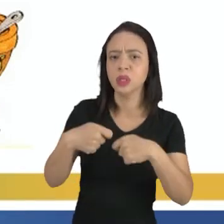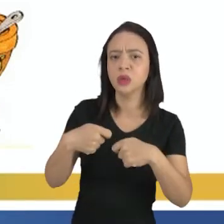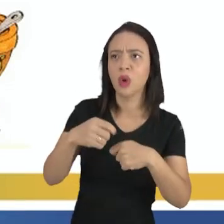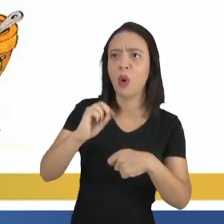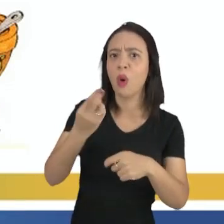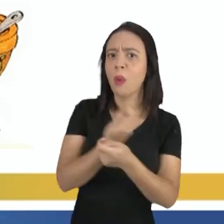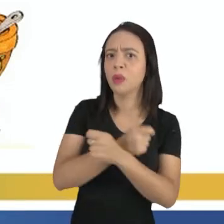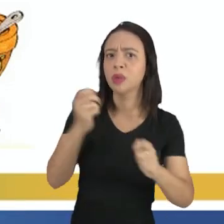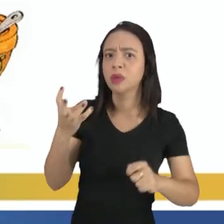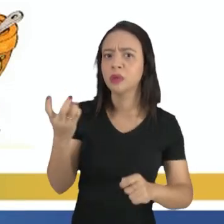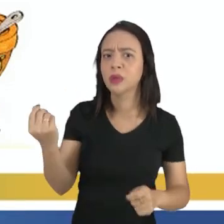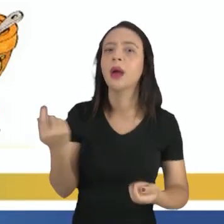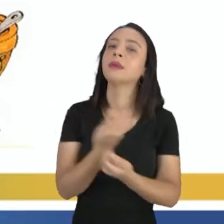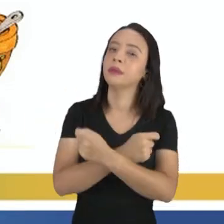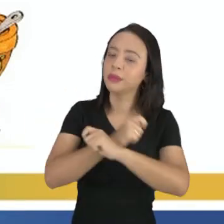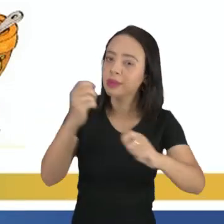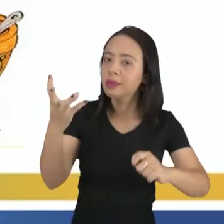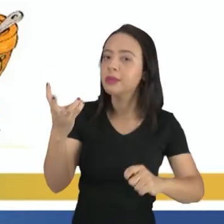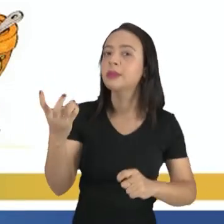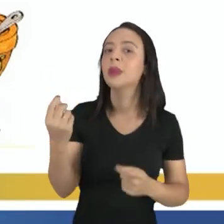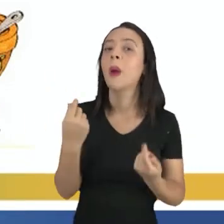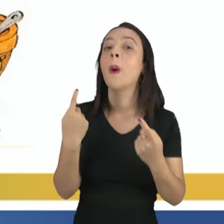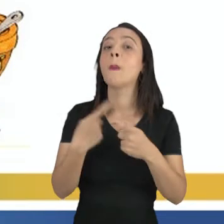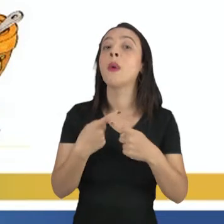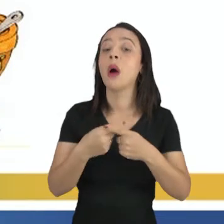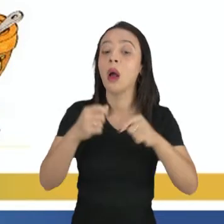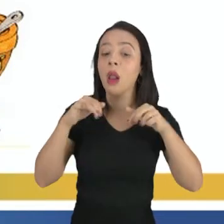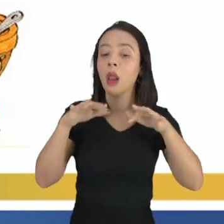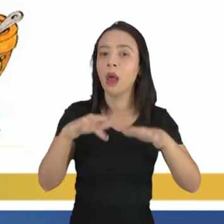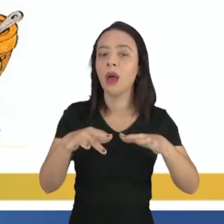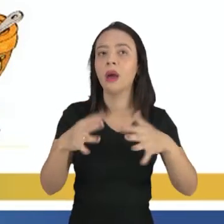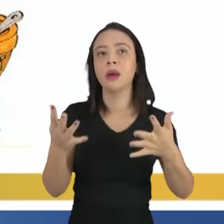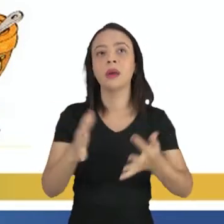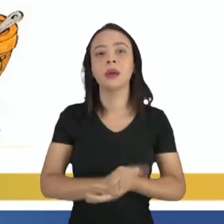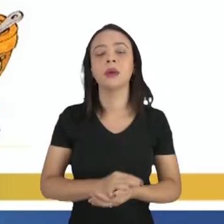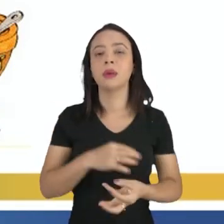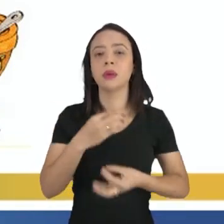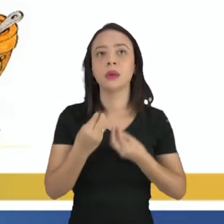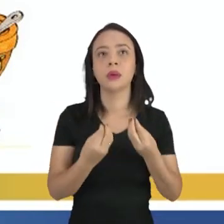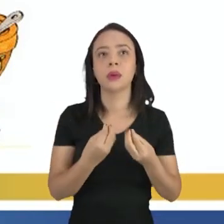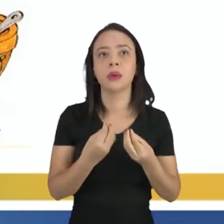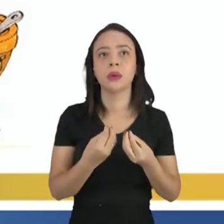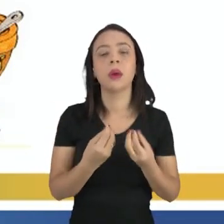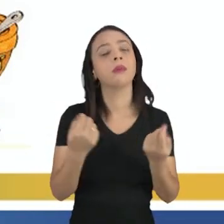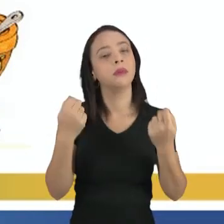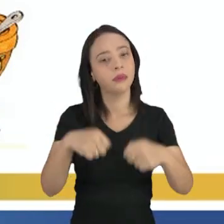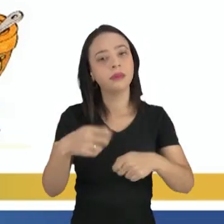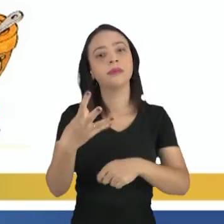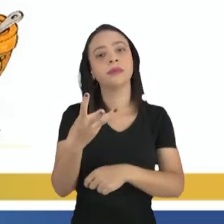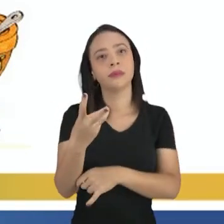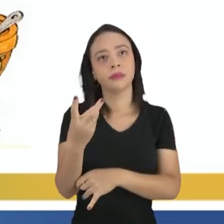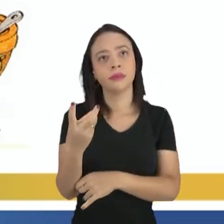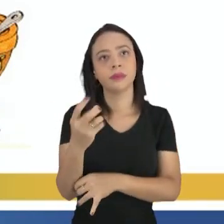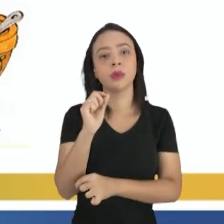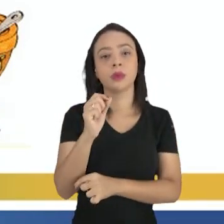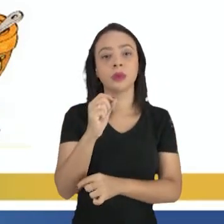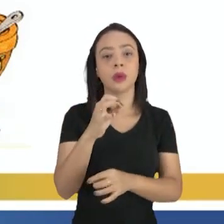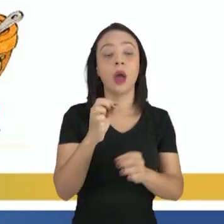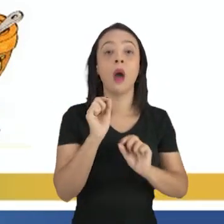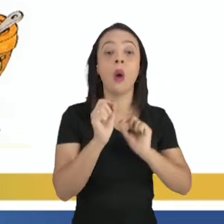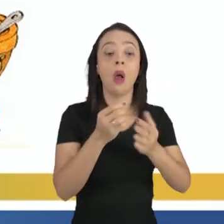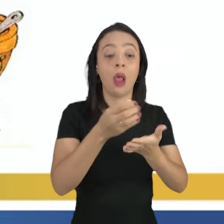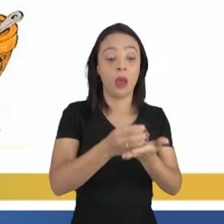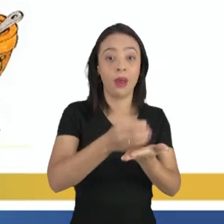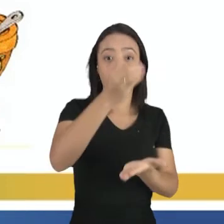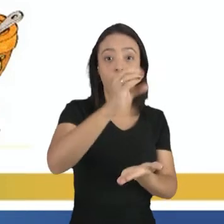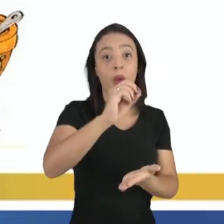incontável? Incontável, né? Porque é um líquido, milk. Então, como é que eu faço? Eu posso contar a garrafa, posso contar